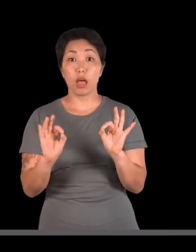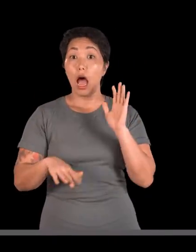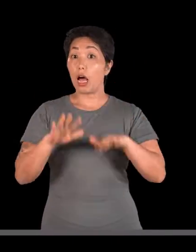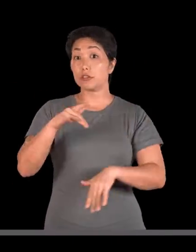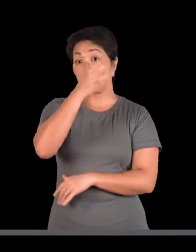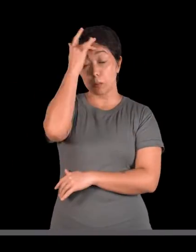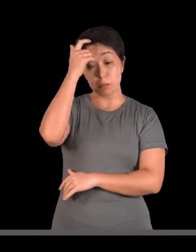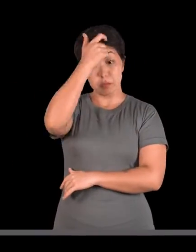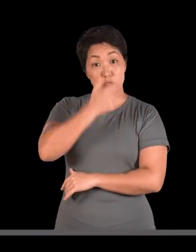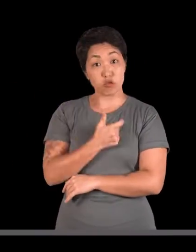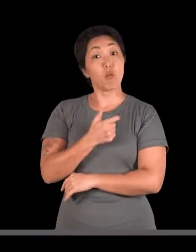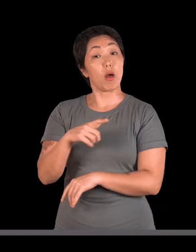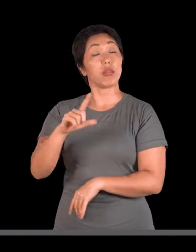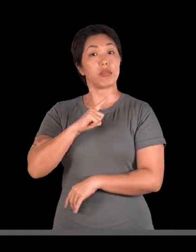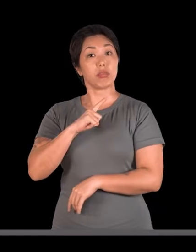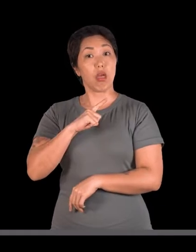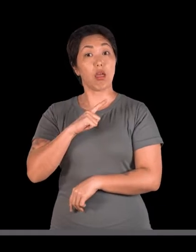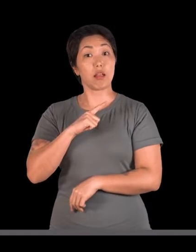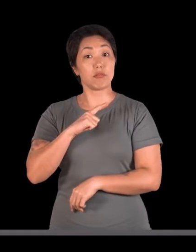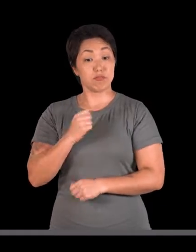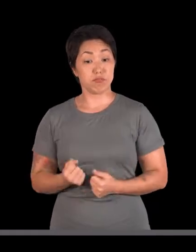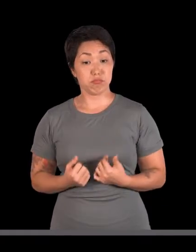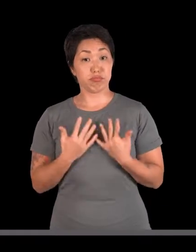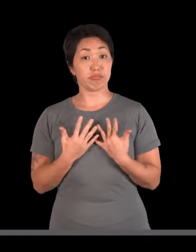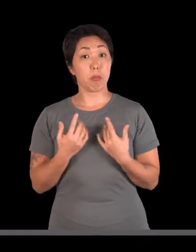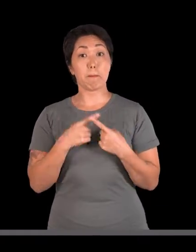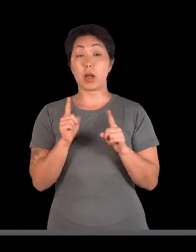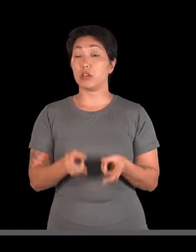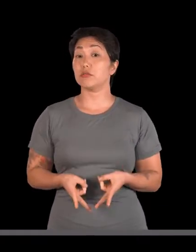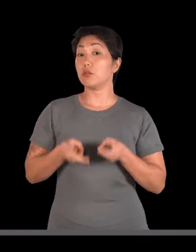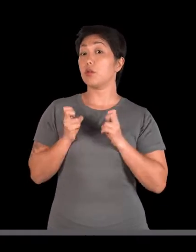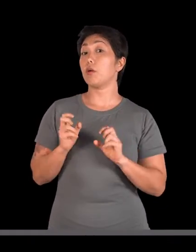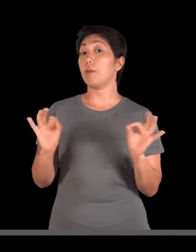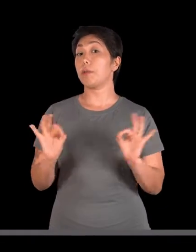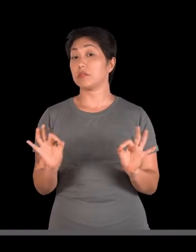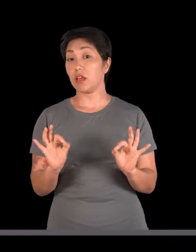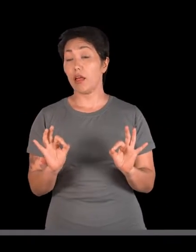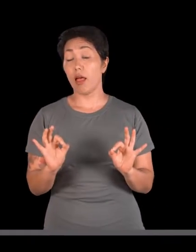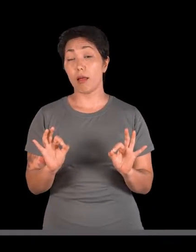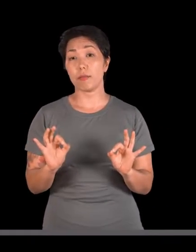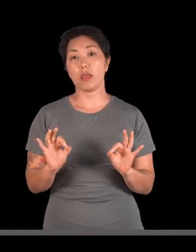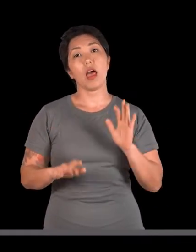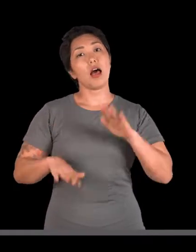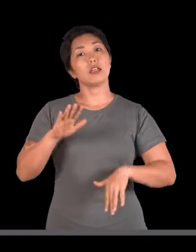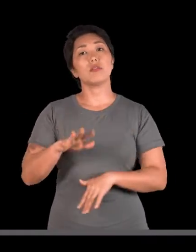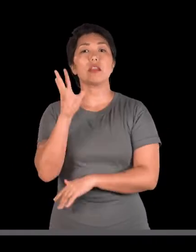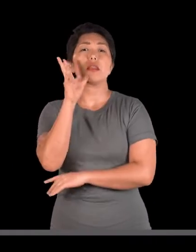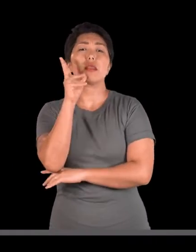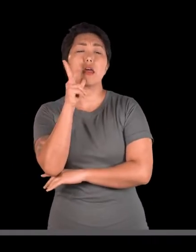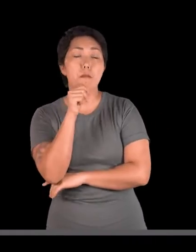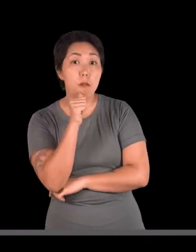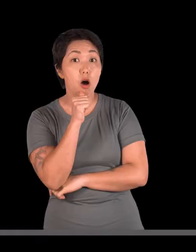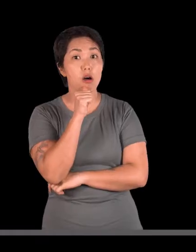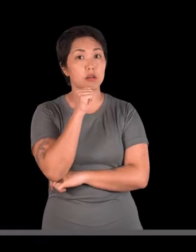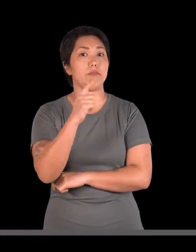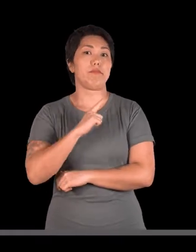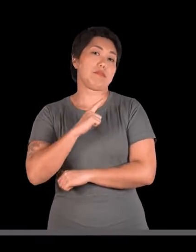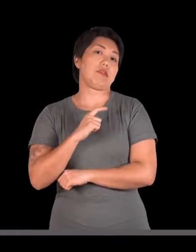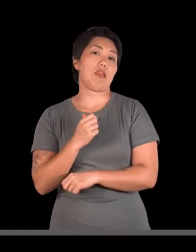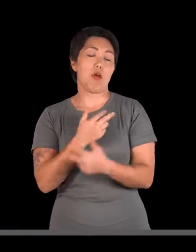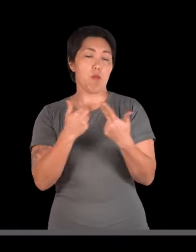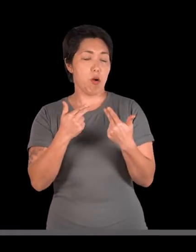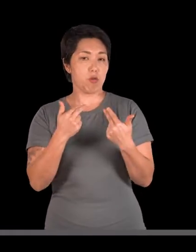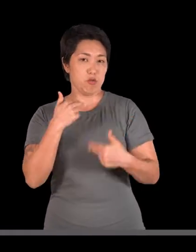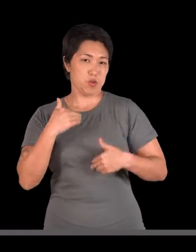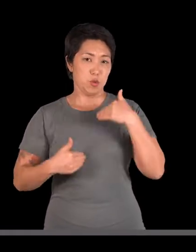ela saber que algumas dessas ISTs, elas vão se manifestar, às vezes, meses para demonstrar realmente um sinal e um sintoma.